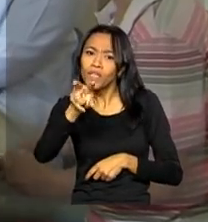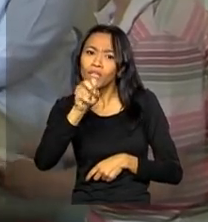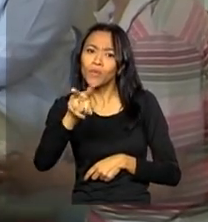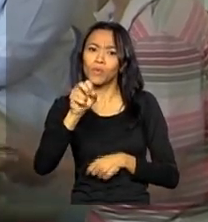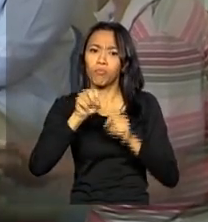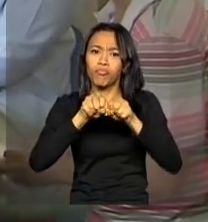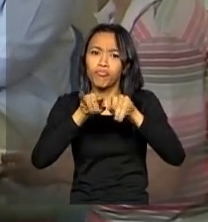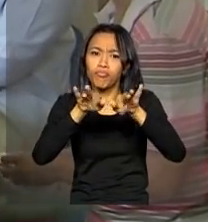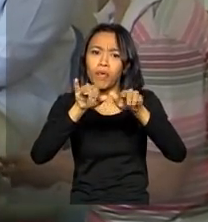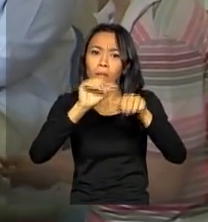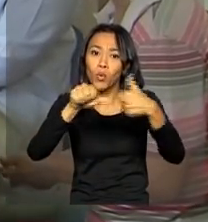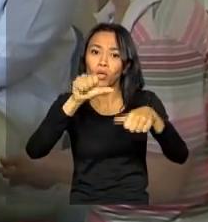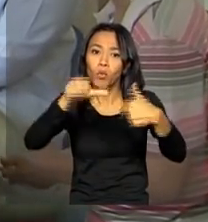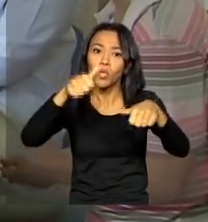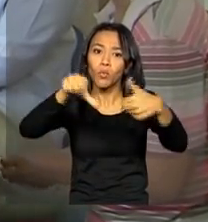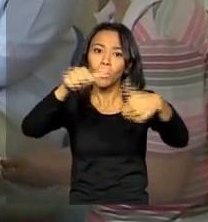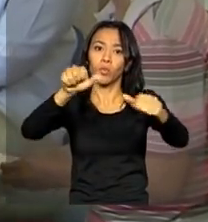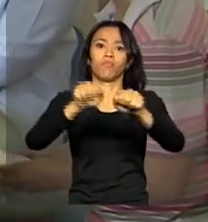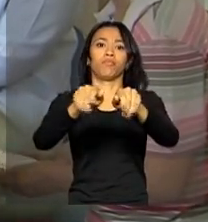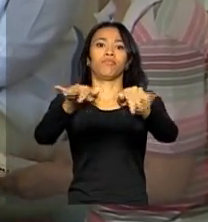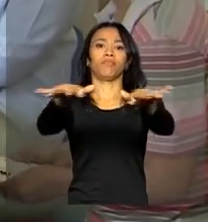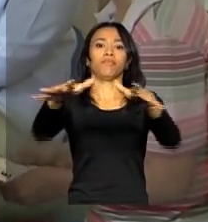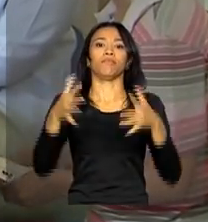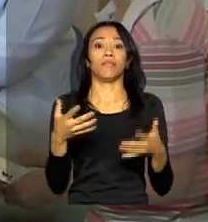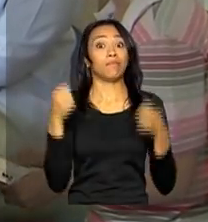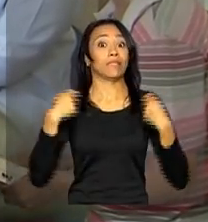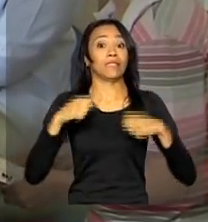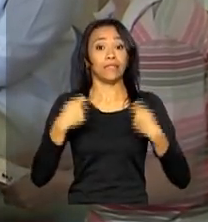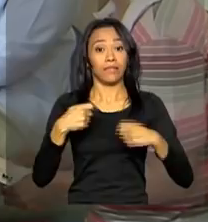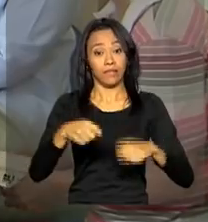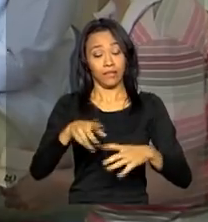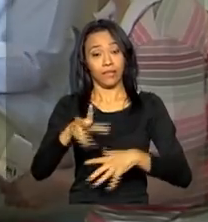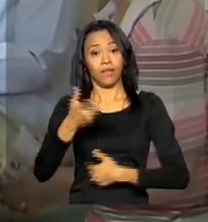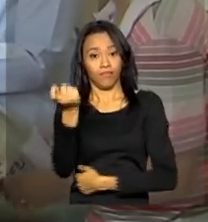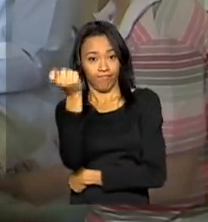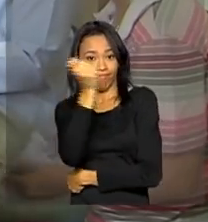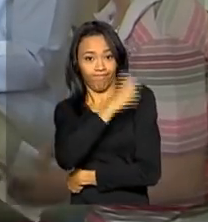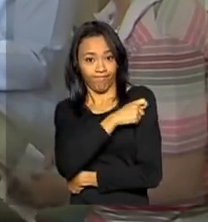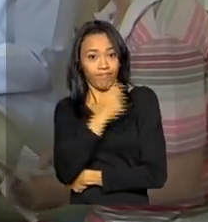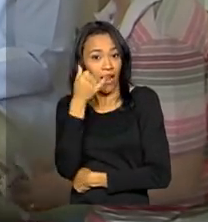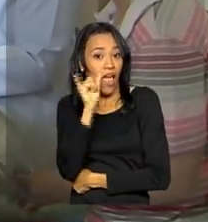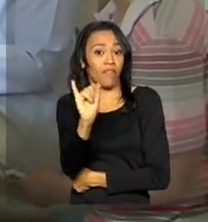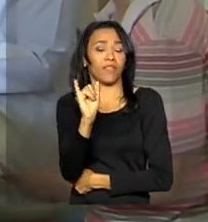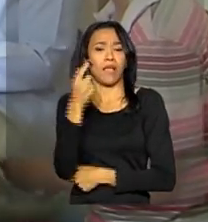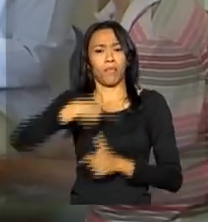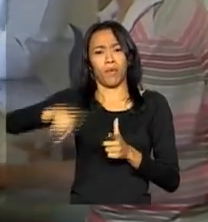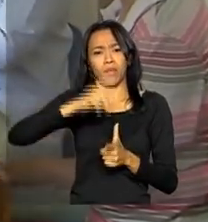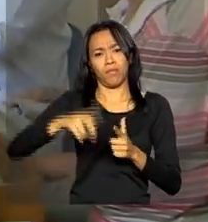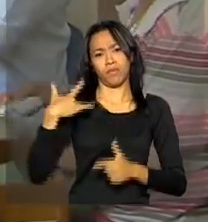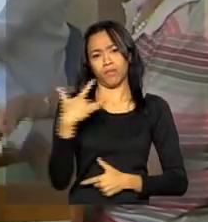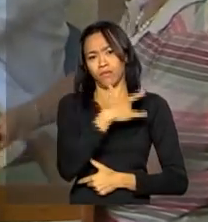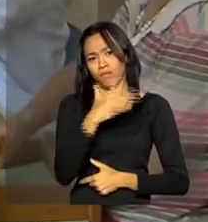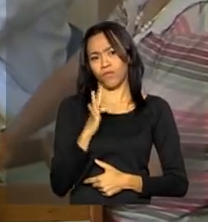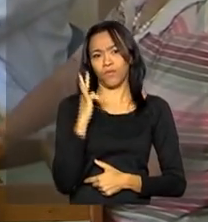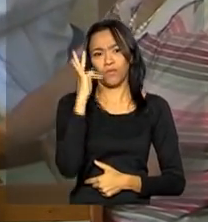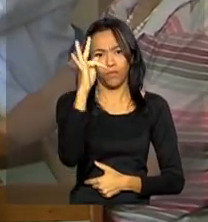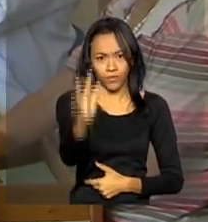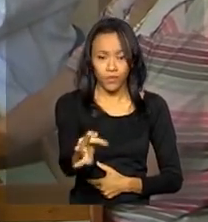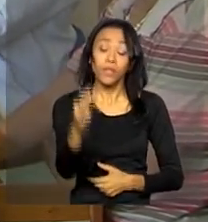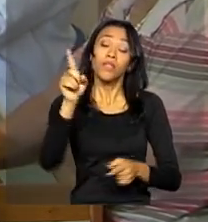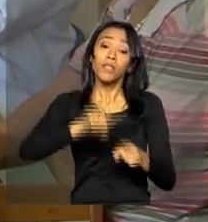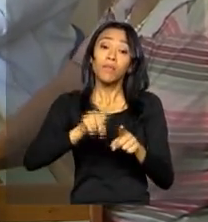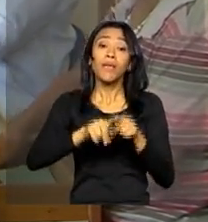influenza muda constantemente. E é preciso imunizar para prevenir complicações e também reduzir o número